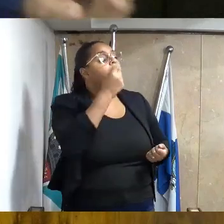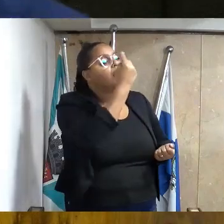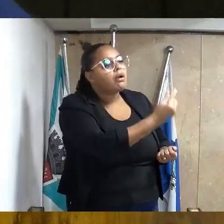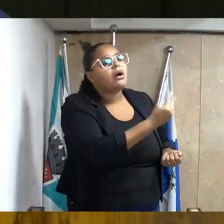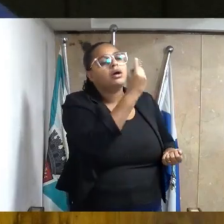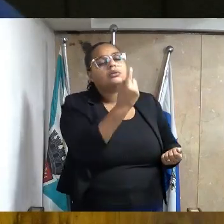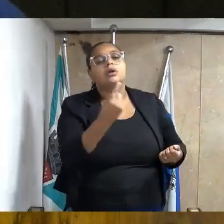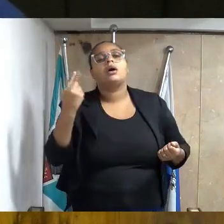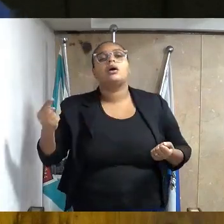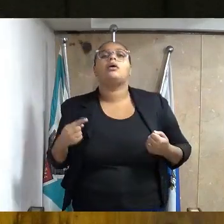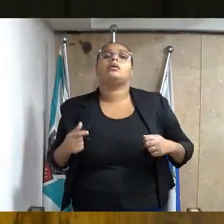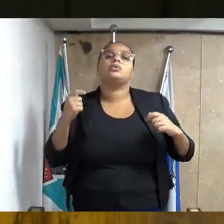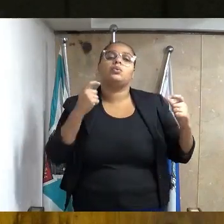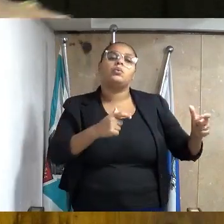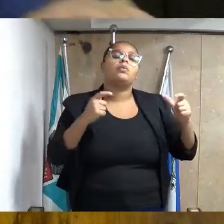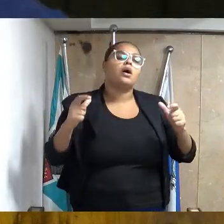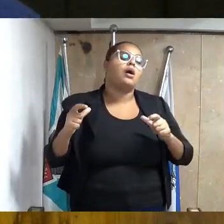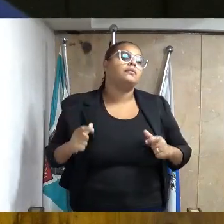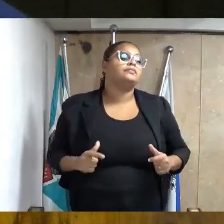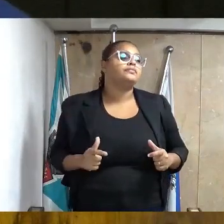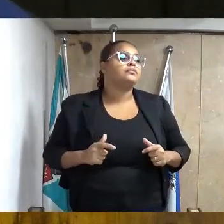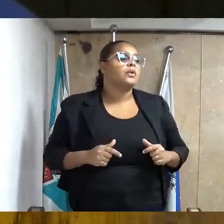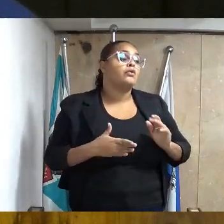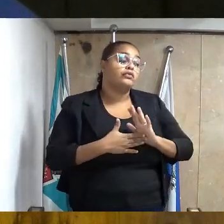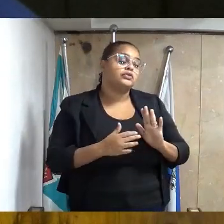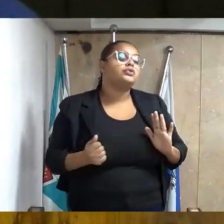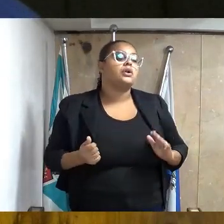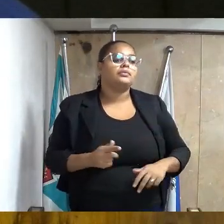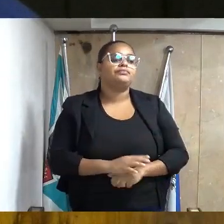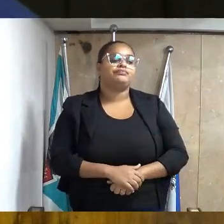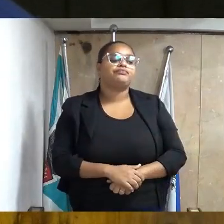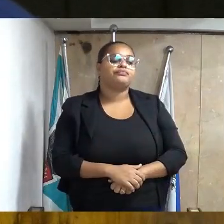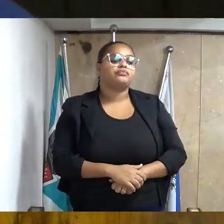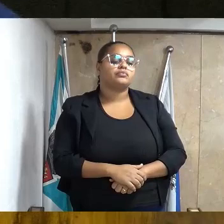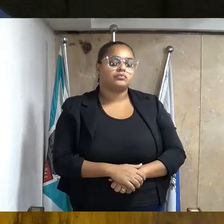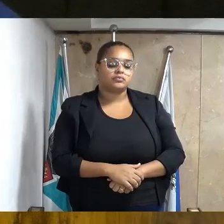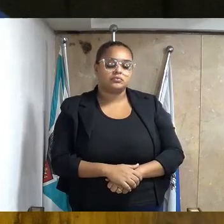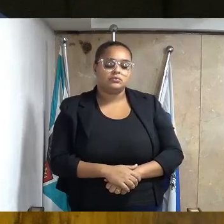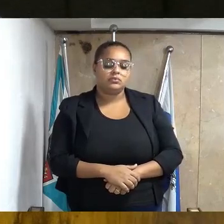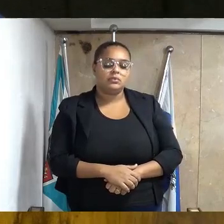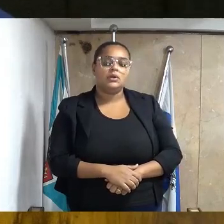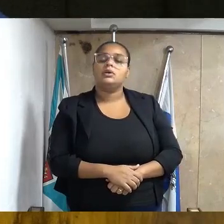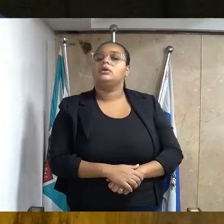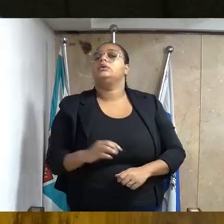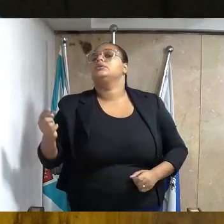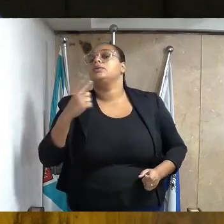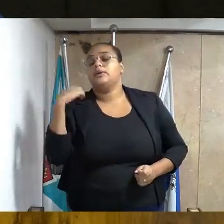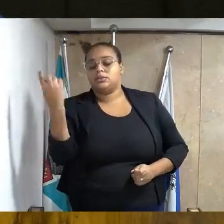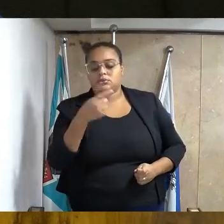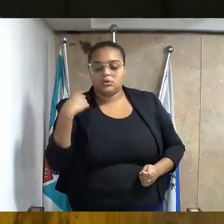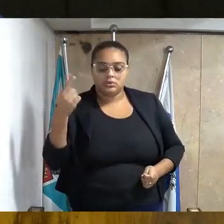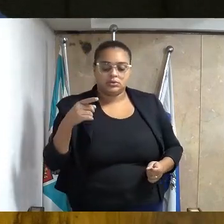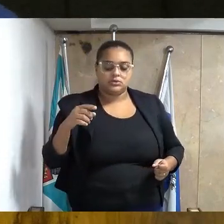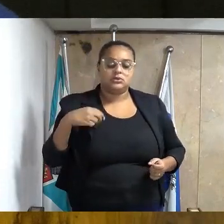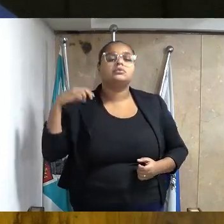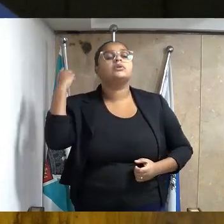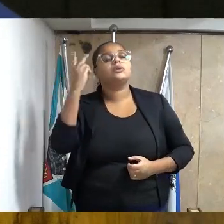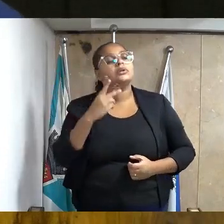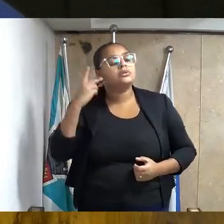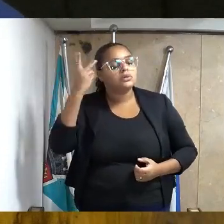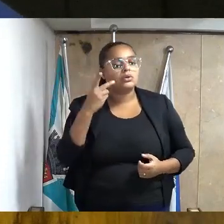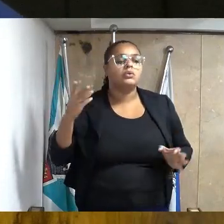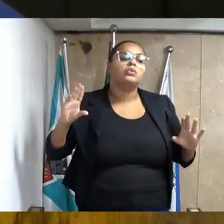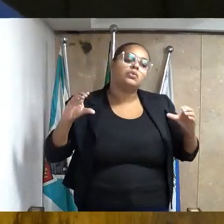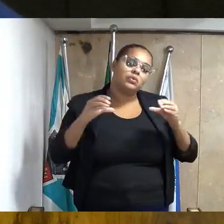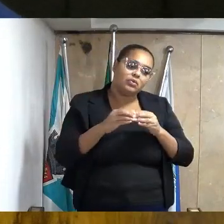nossa cidade. Aquilo ali foi suspenso. Não é que nós, vereadores, e a comissão de